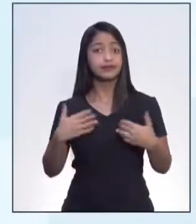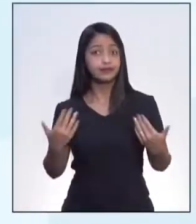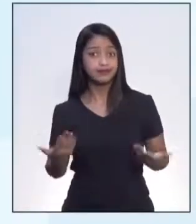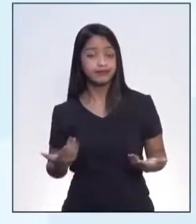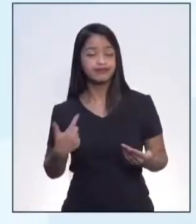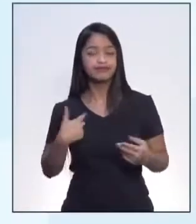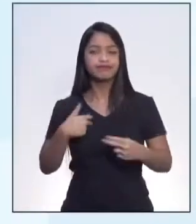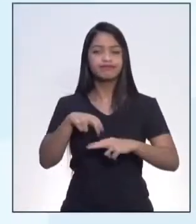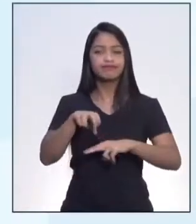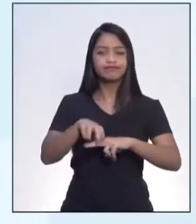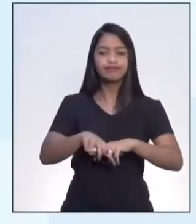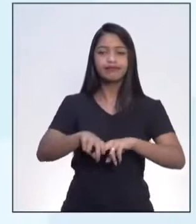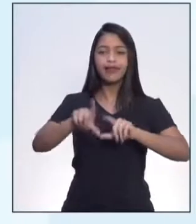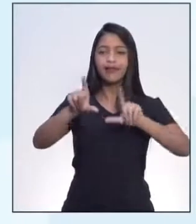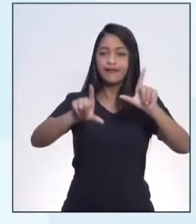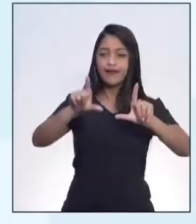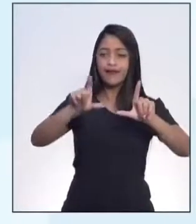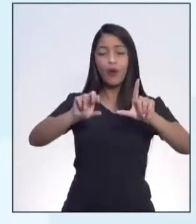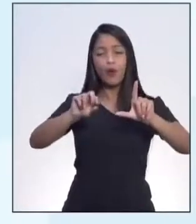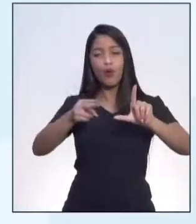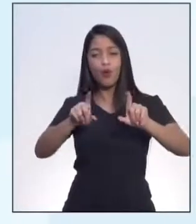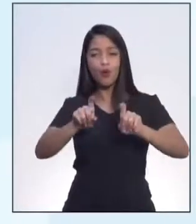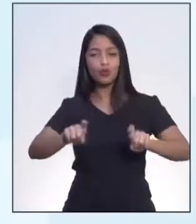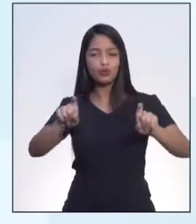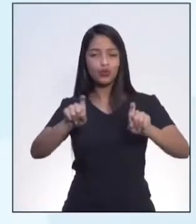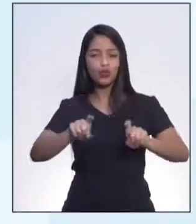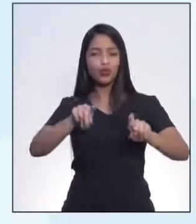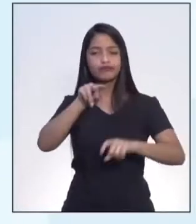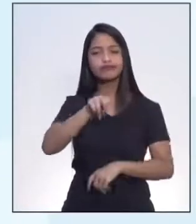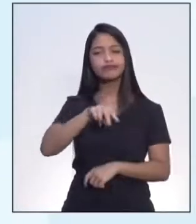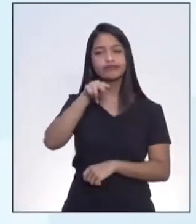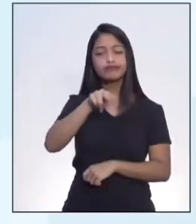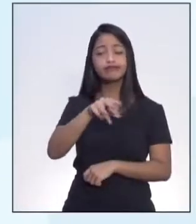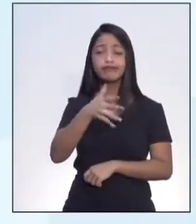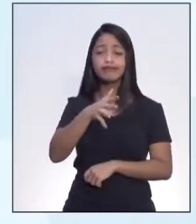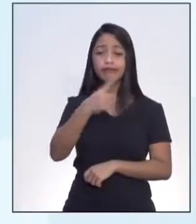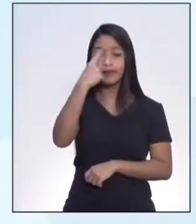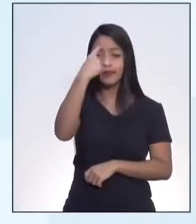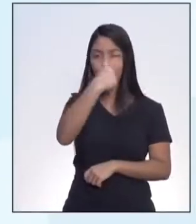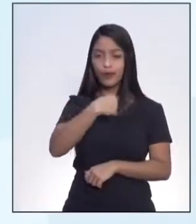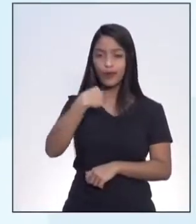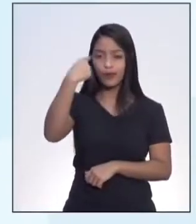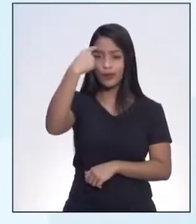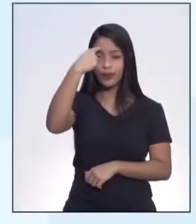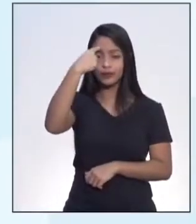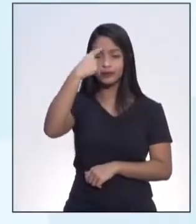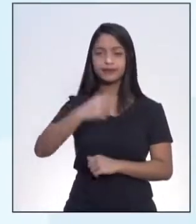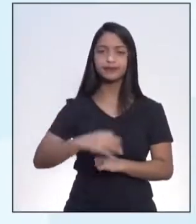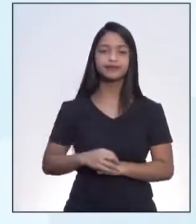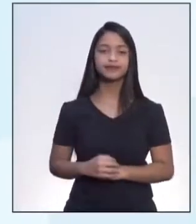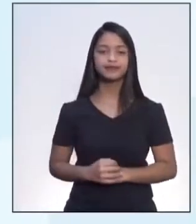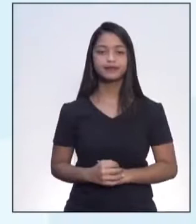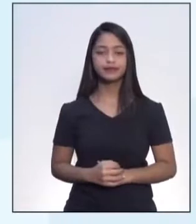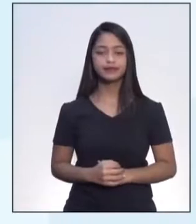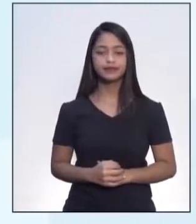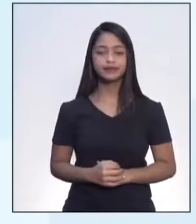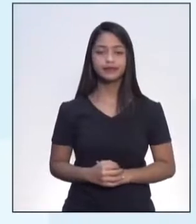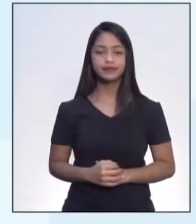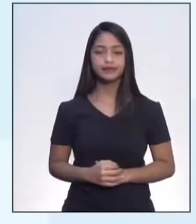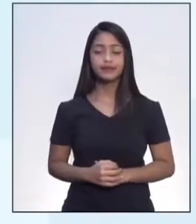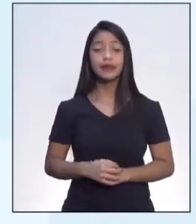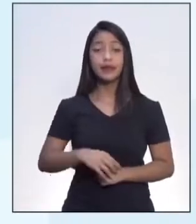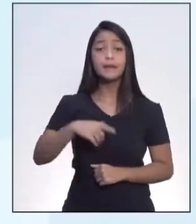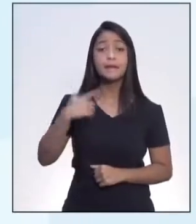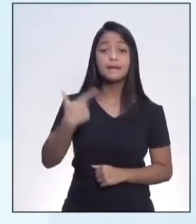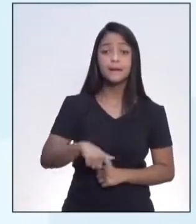em frente à TV ou computador por mais ou menos 1 hora. Ok. Plus doing my homework. Fazendo minha